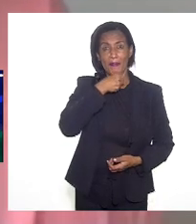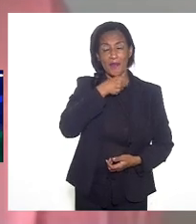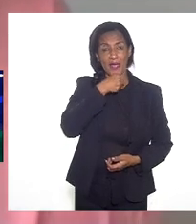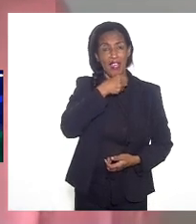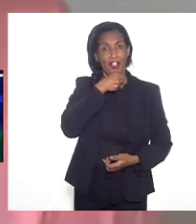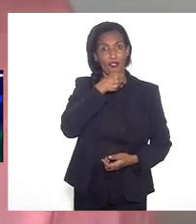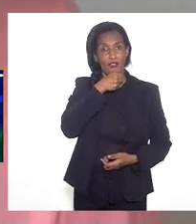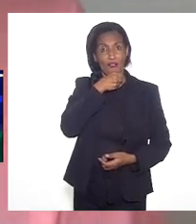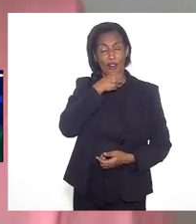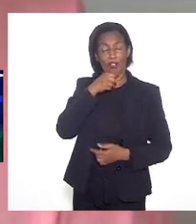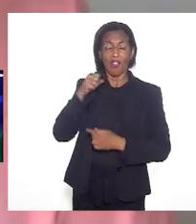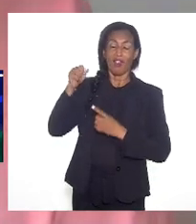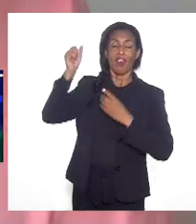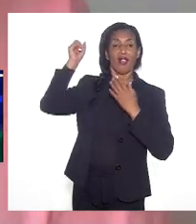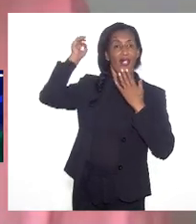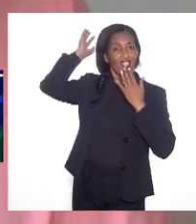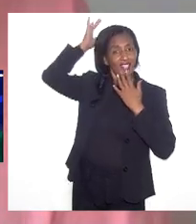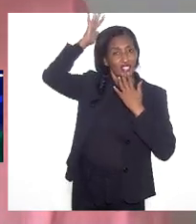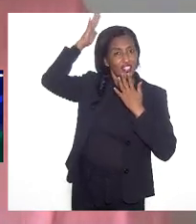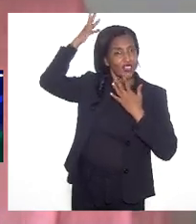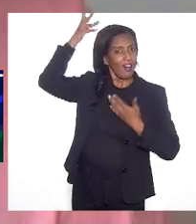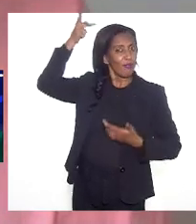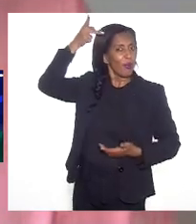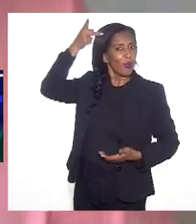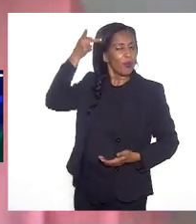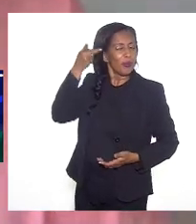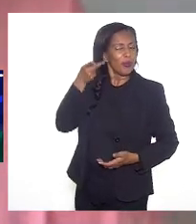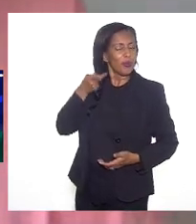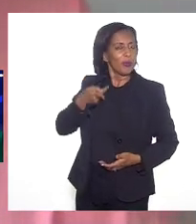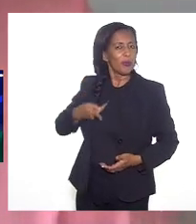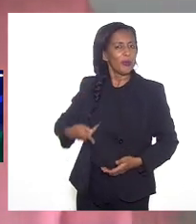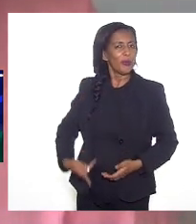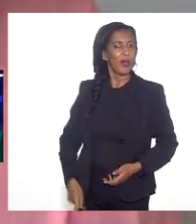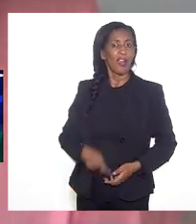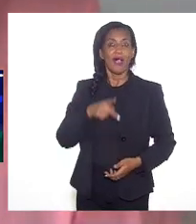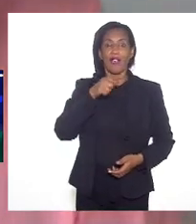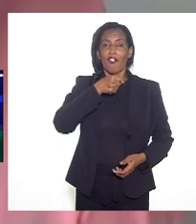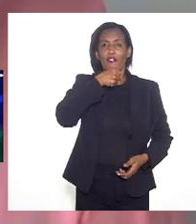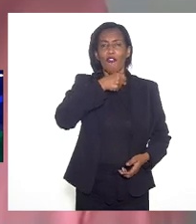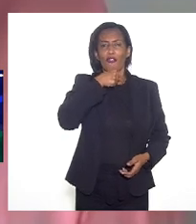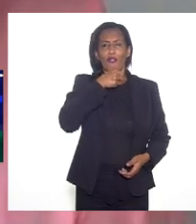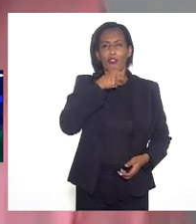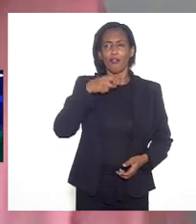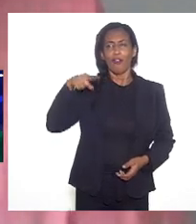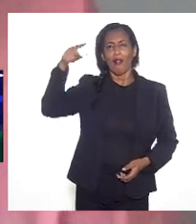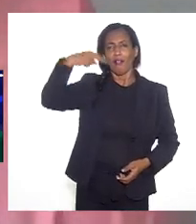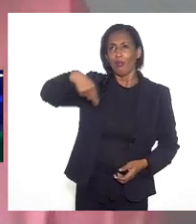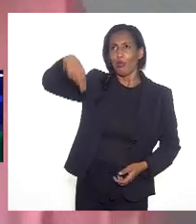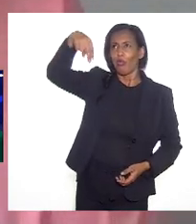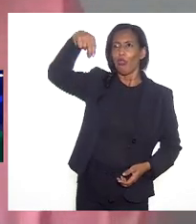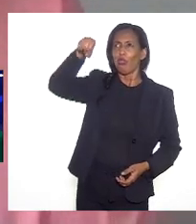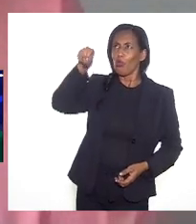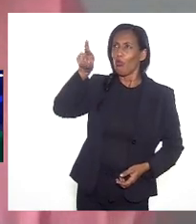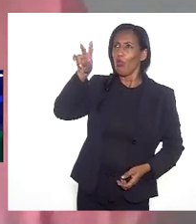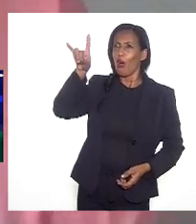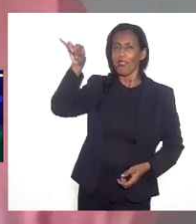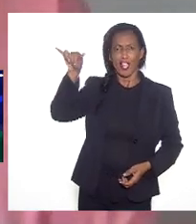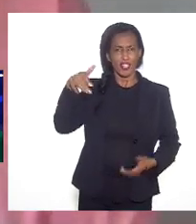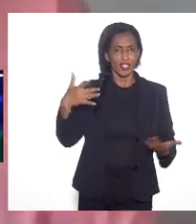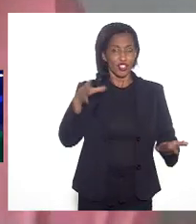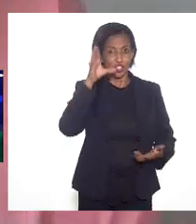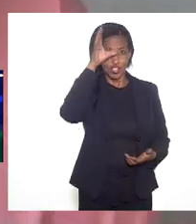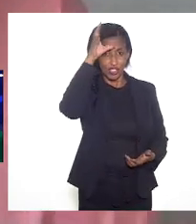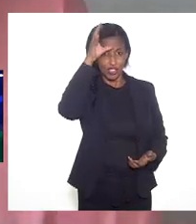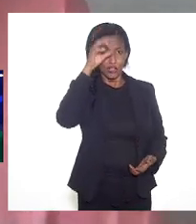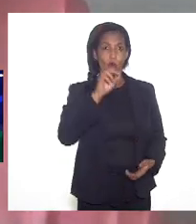índia legítima, de cabelo liso pleno. A minha avó veio de uma cidade lá do interior do Nordeste, deputada Presidente Aju, se